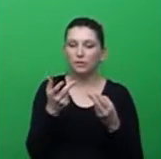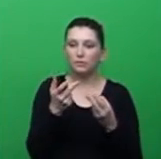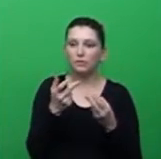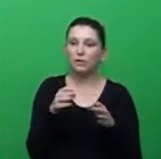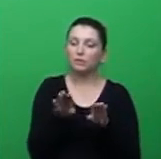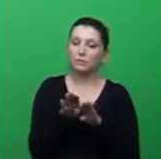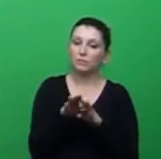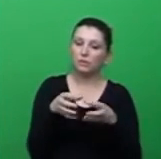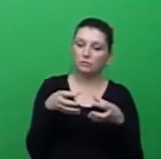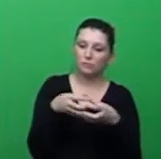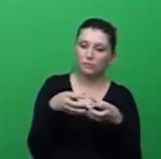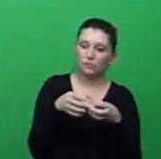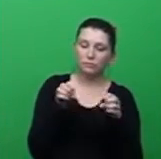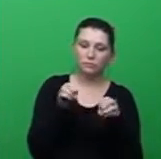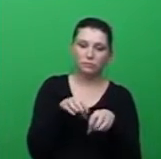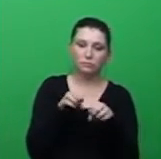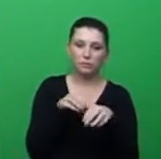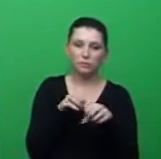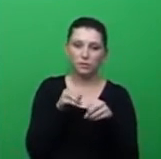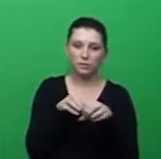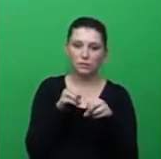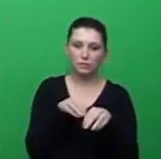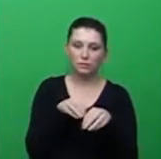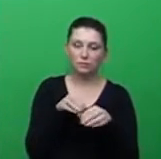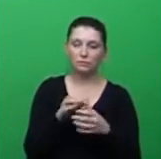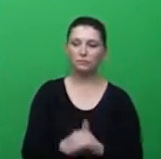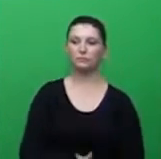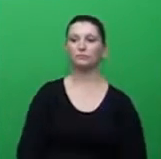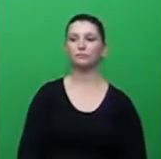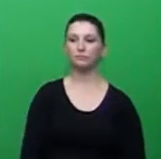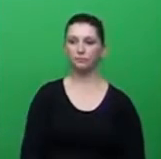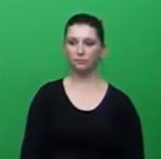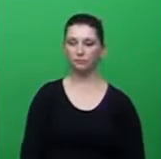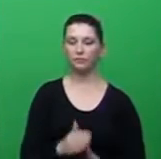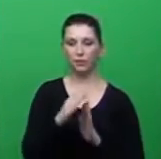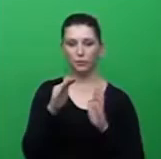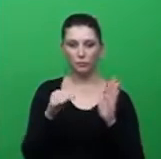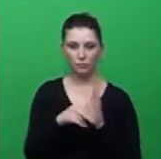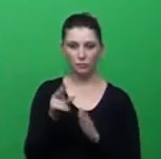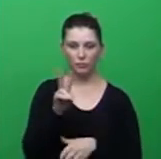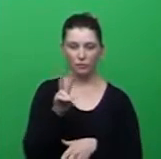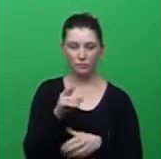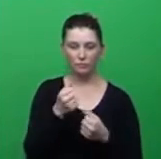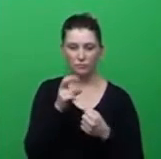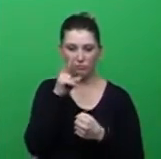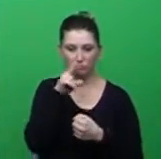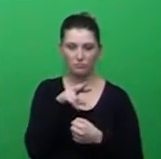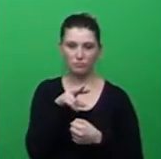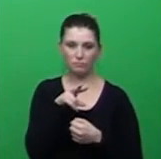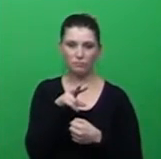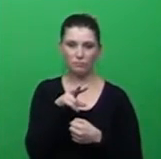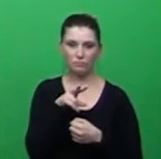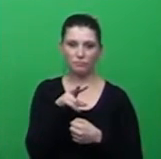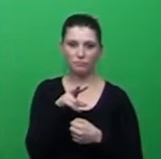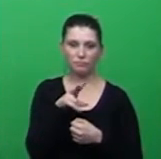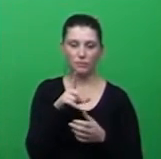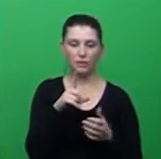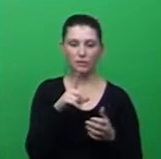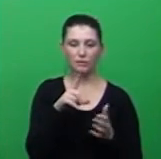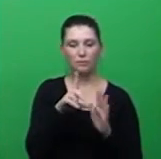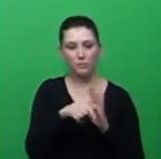de educação, mas a amplitude do convite é para que todos os vereadores que queiram acompanhar. Então, provavelmente, na próxima segunda,